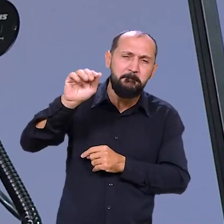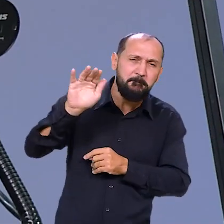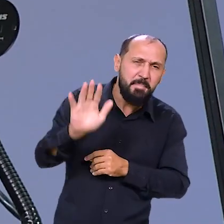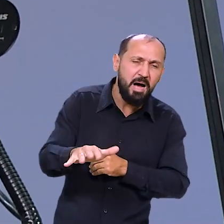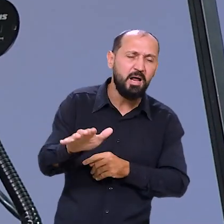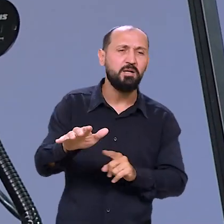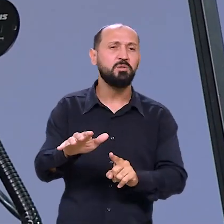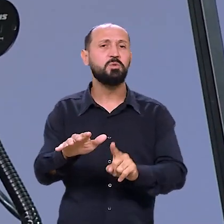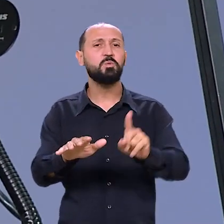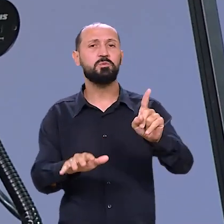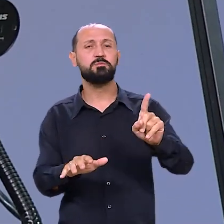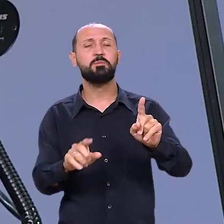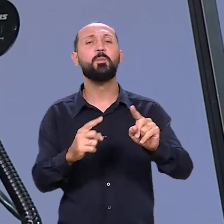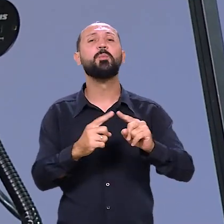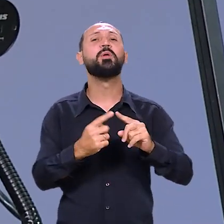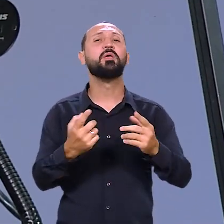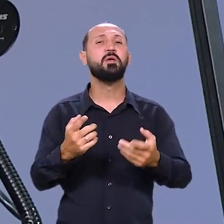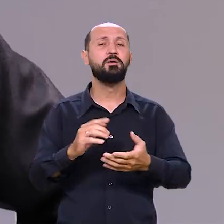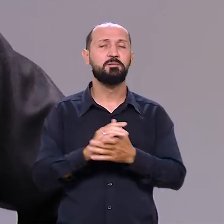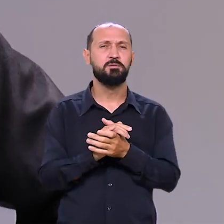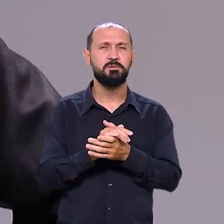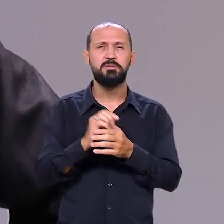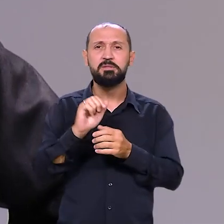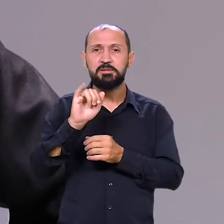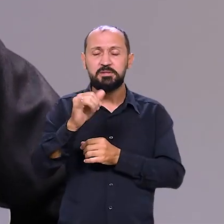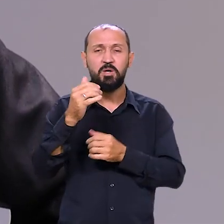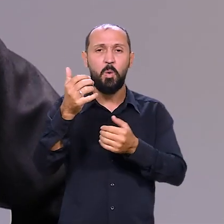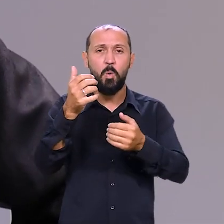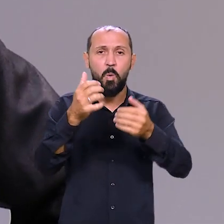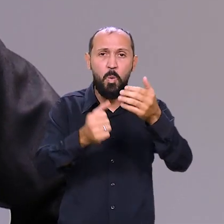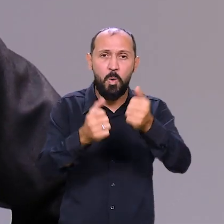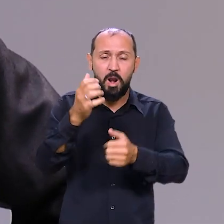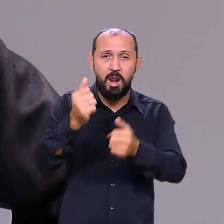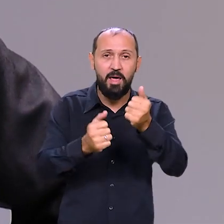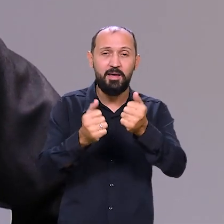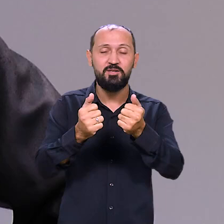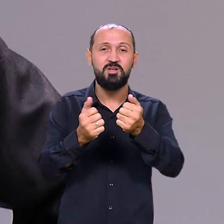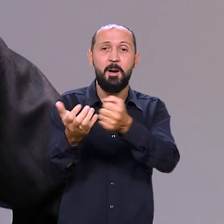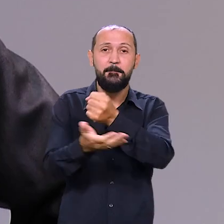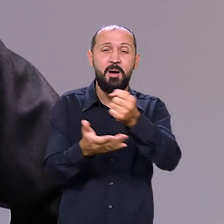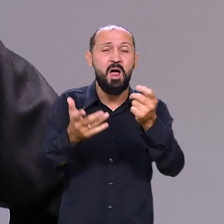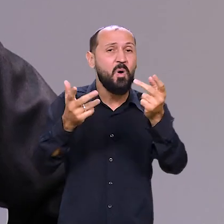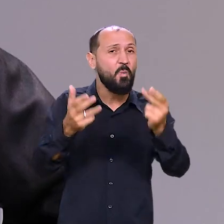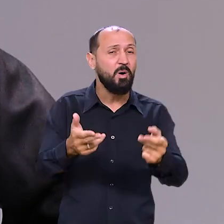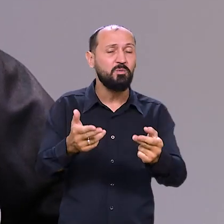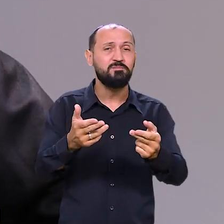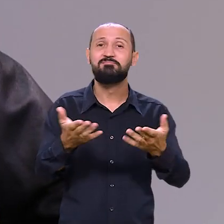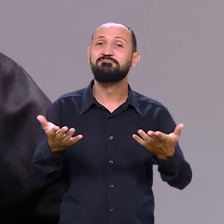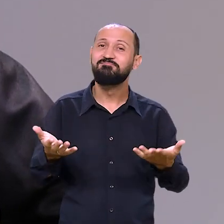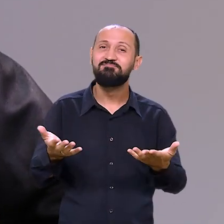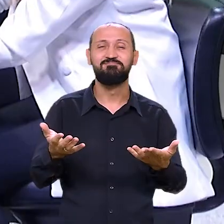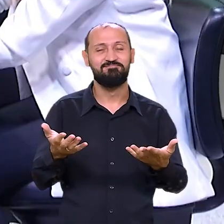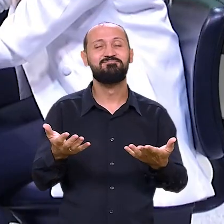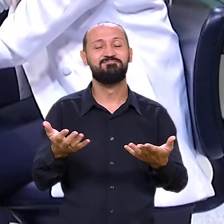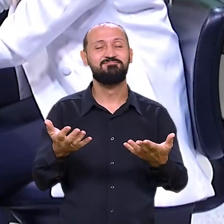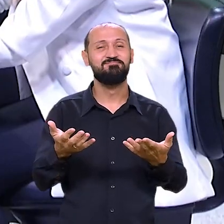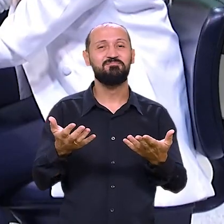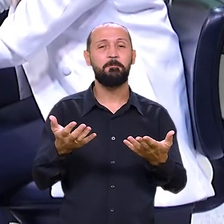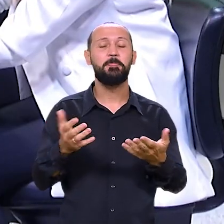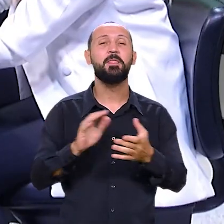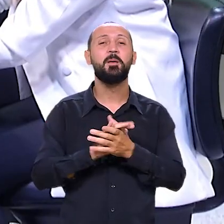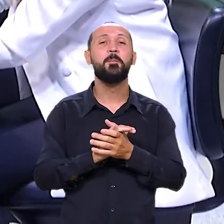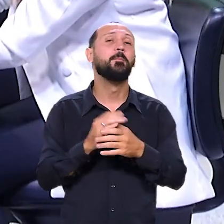mais barato que o outro, né? Sendo que o leite é o mesmo, né?